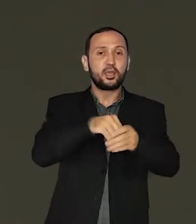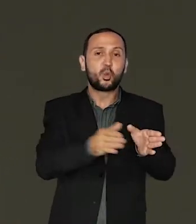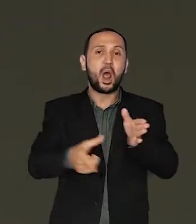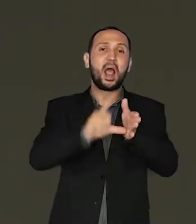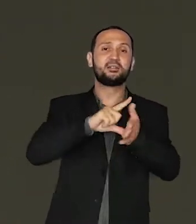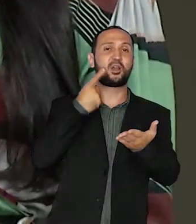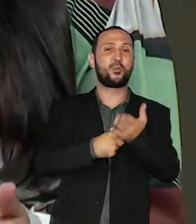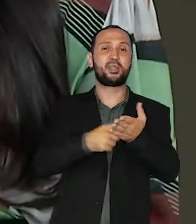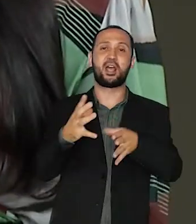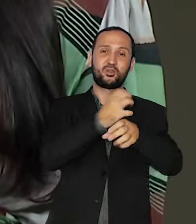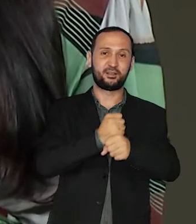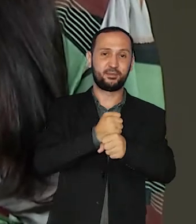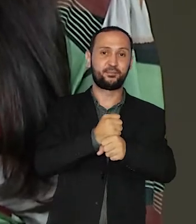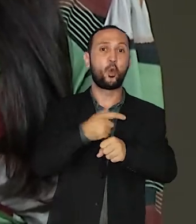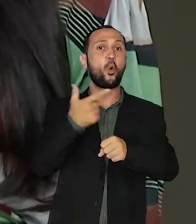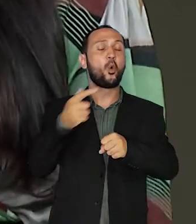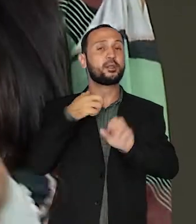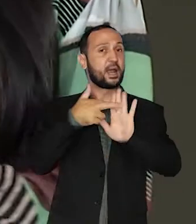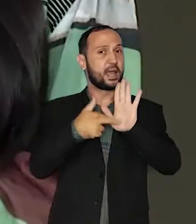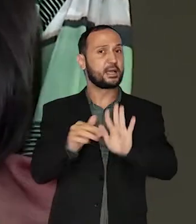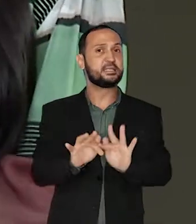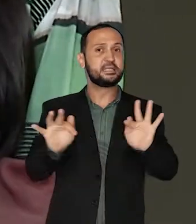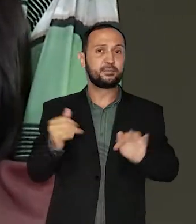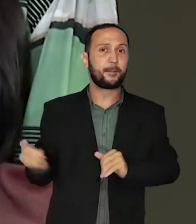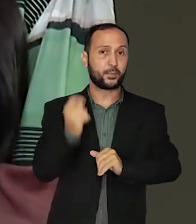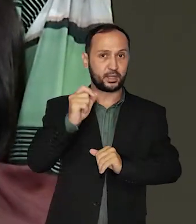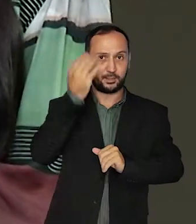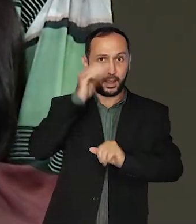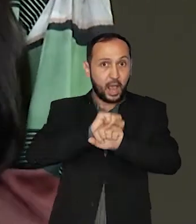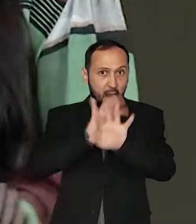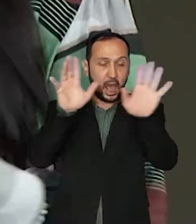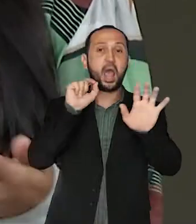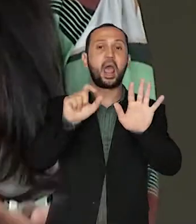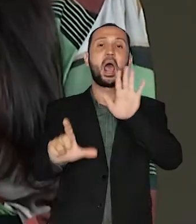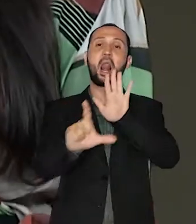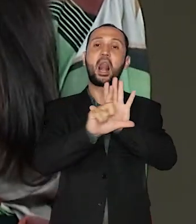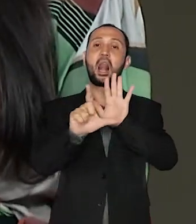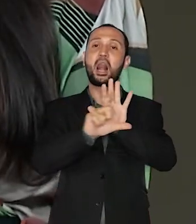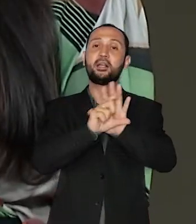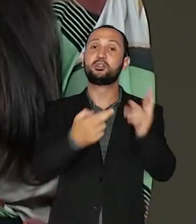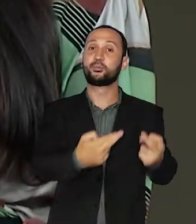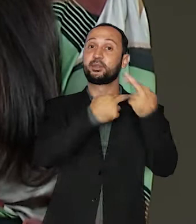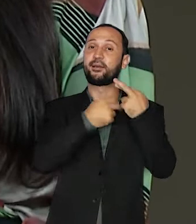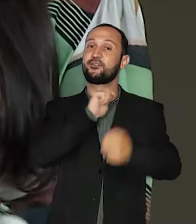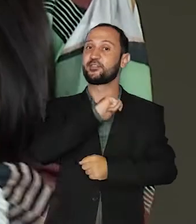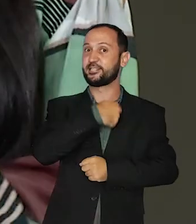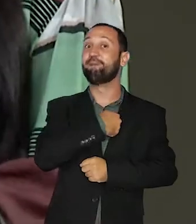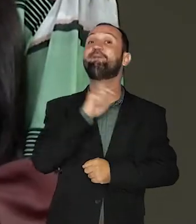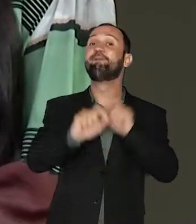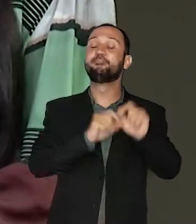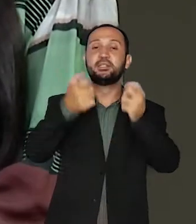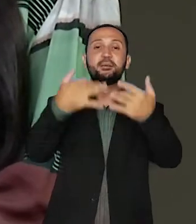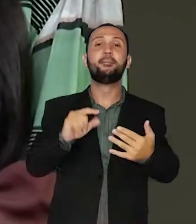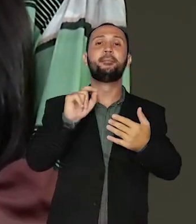ou de receita. Outra norma importante para entendermos a calamidade pública é a Lei de Responsabilidade Fiscal, que